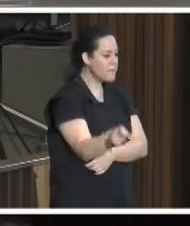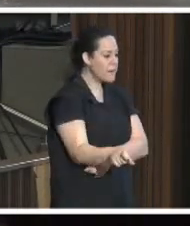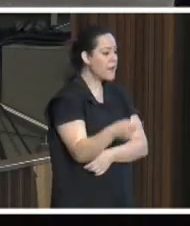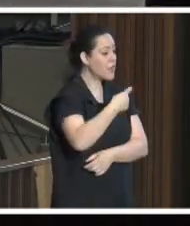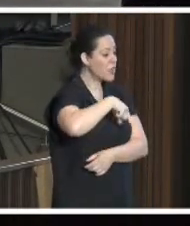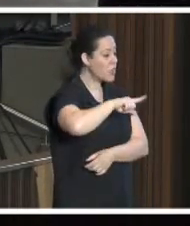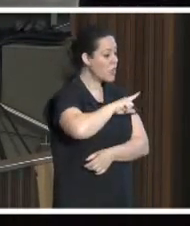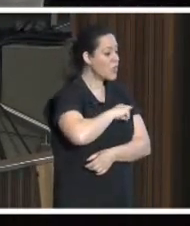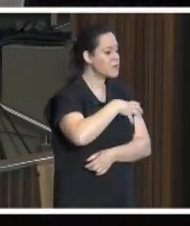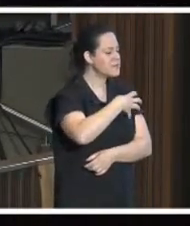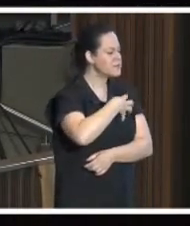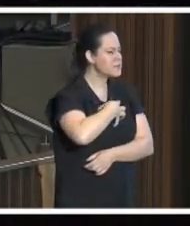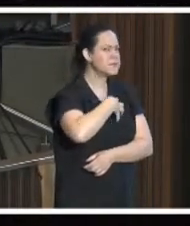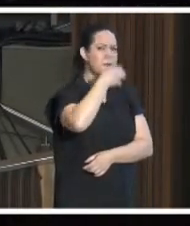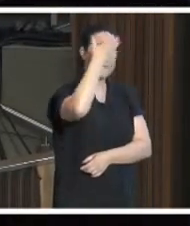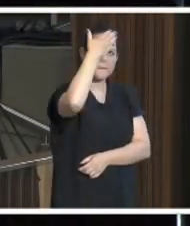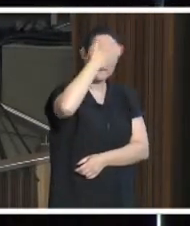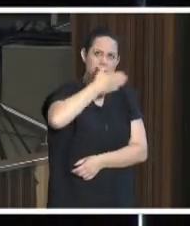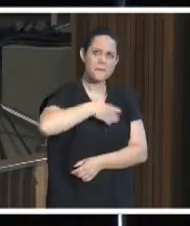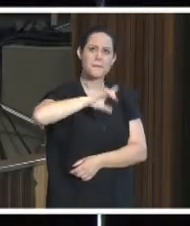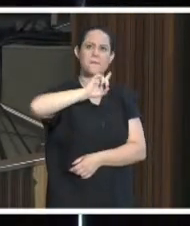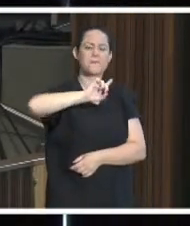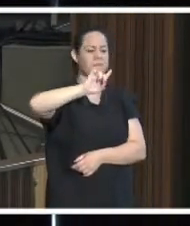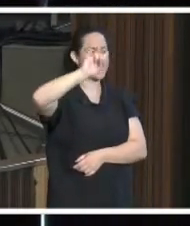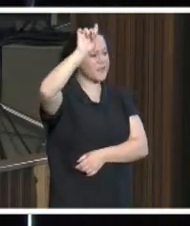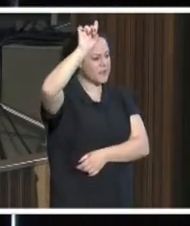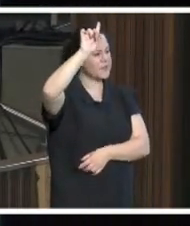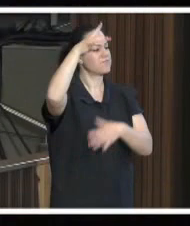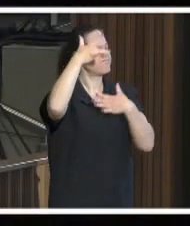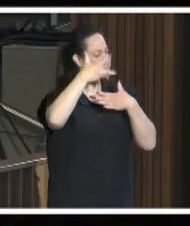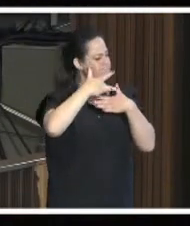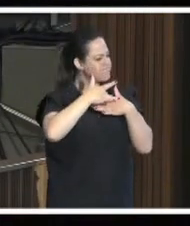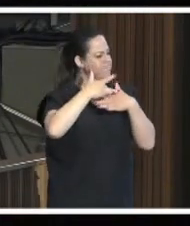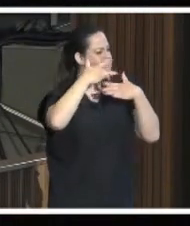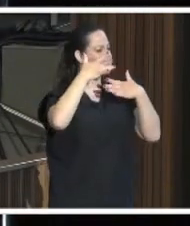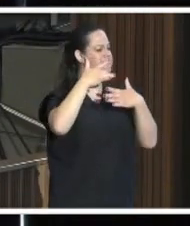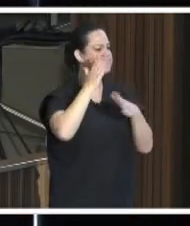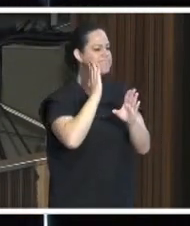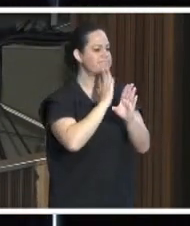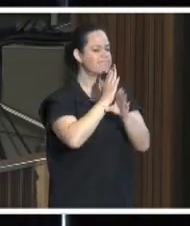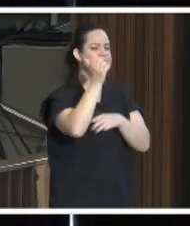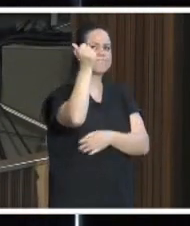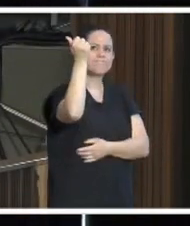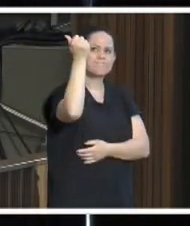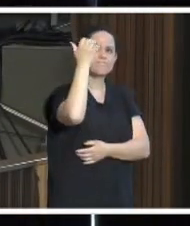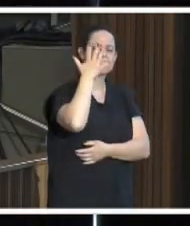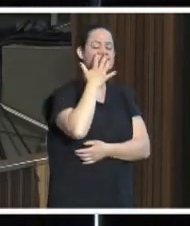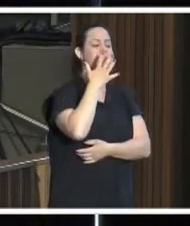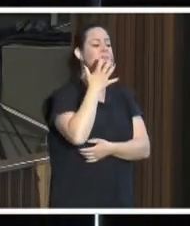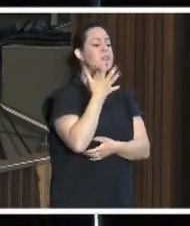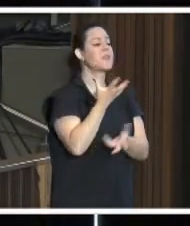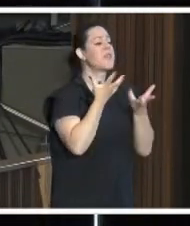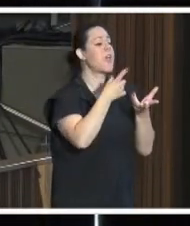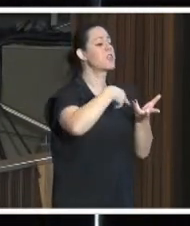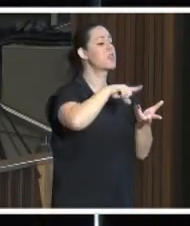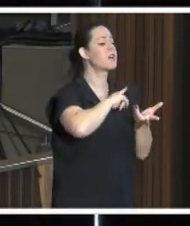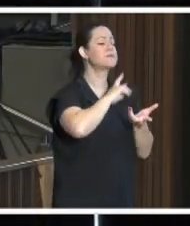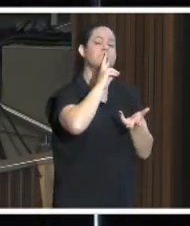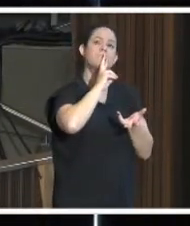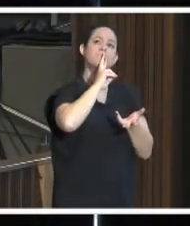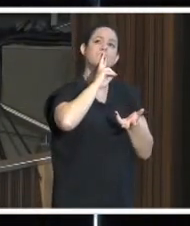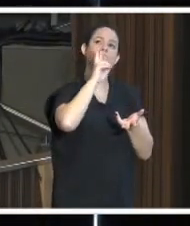somos invadidos pela presença de Deus, somos tocados pela sua graça, e Ele espera de nós